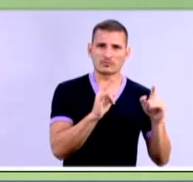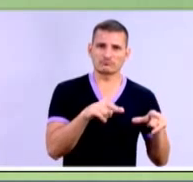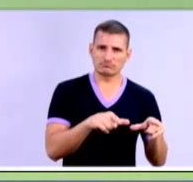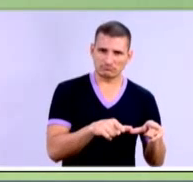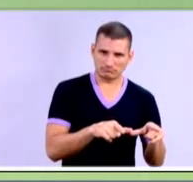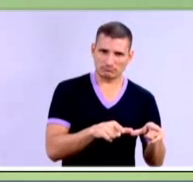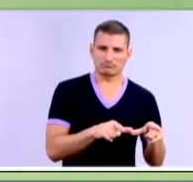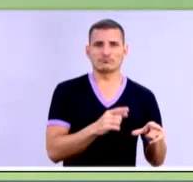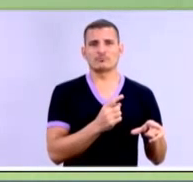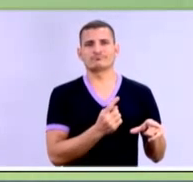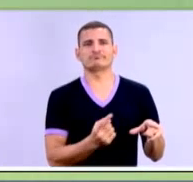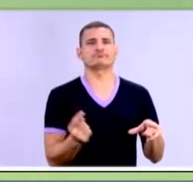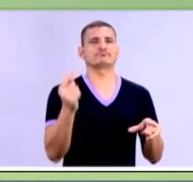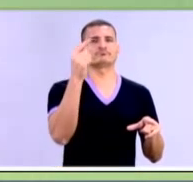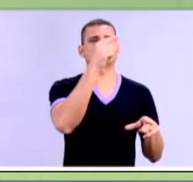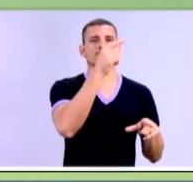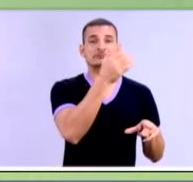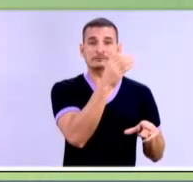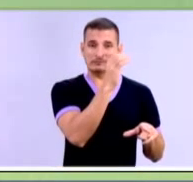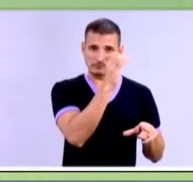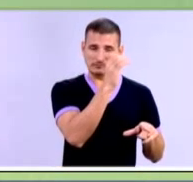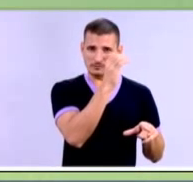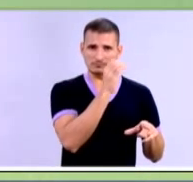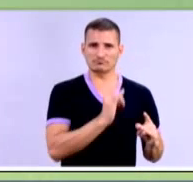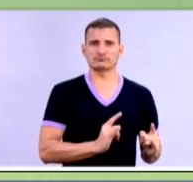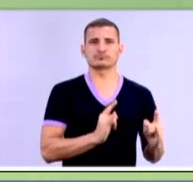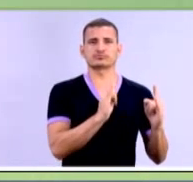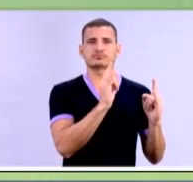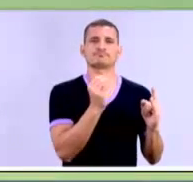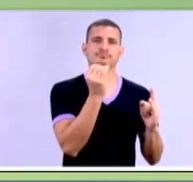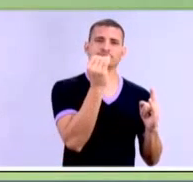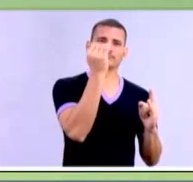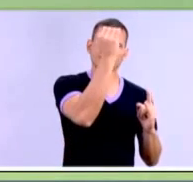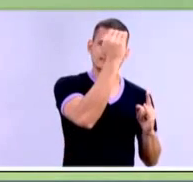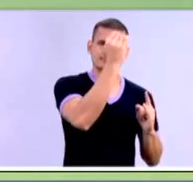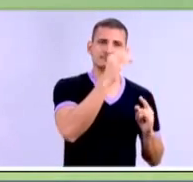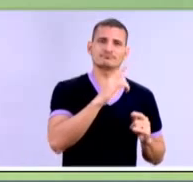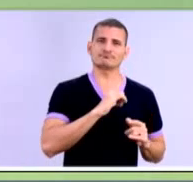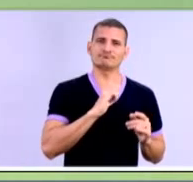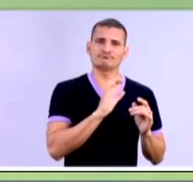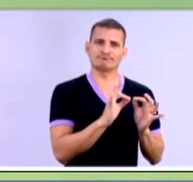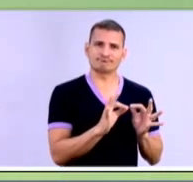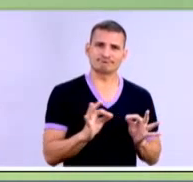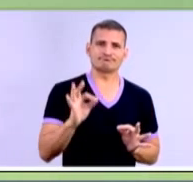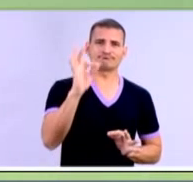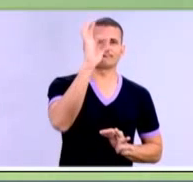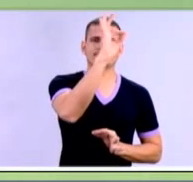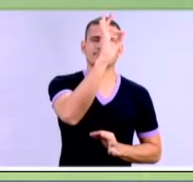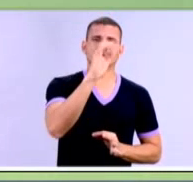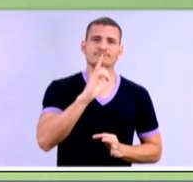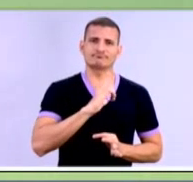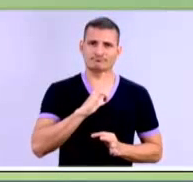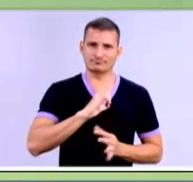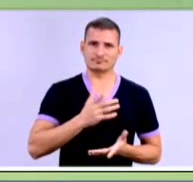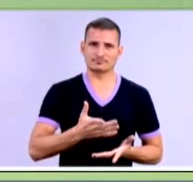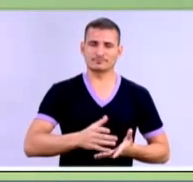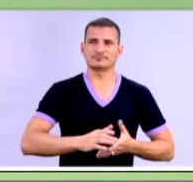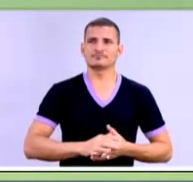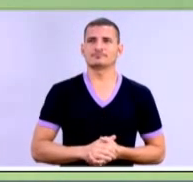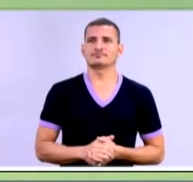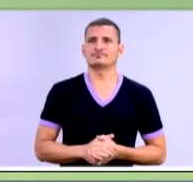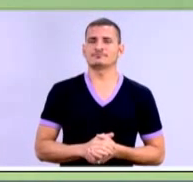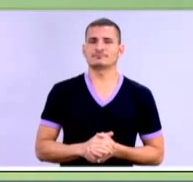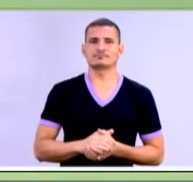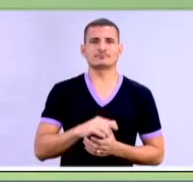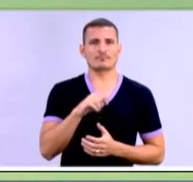está no 10º andar. Se a gente pegar só isso aqui, a gente já percebeu que a gente tem uma distância grande aí, né? 10 andares. Devido ao